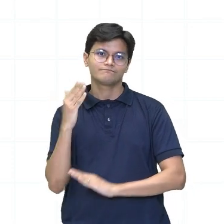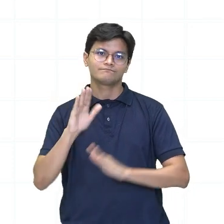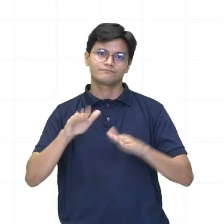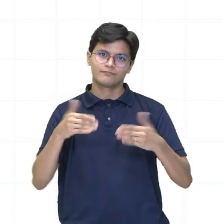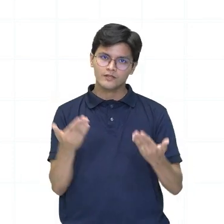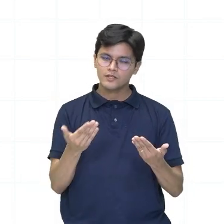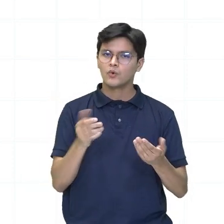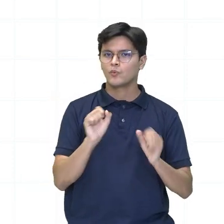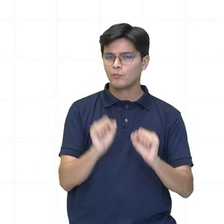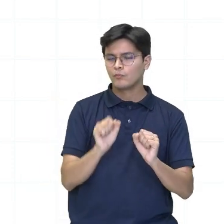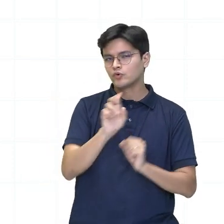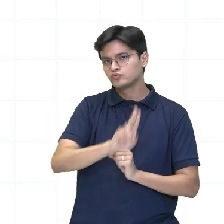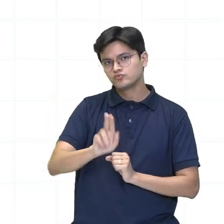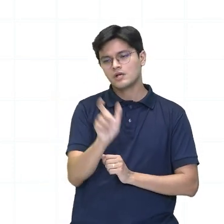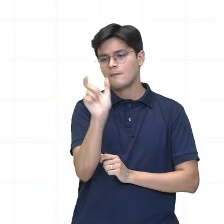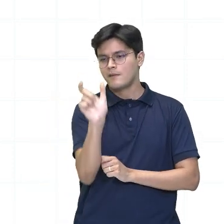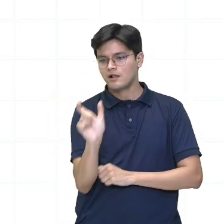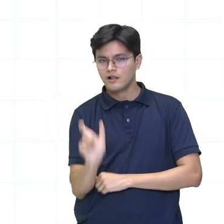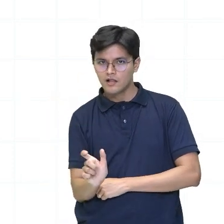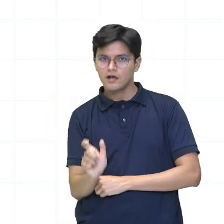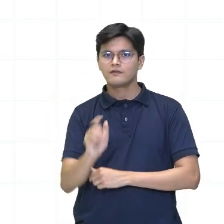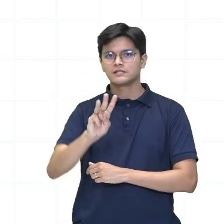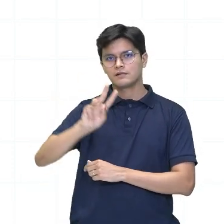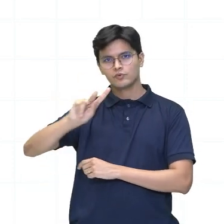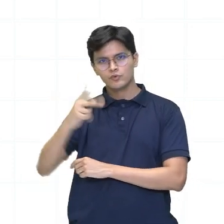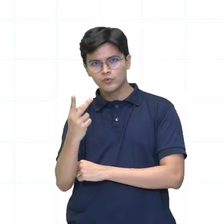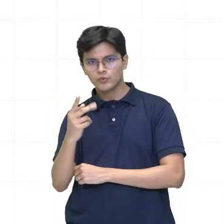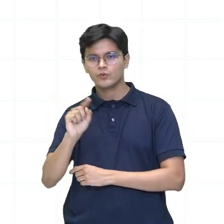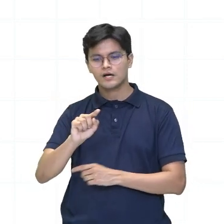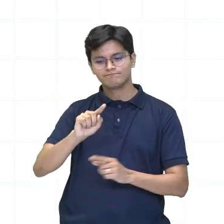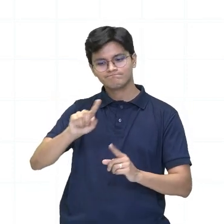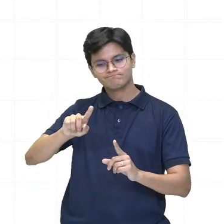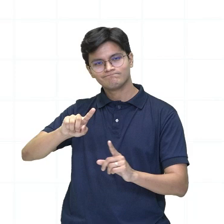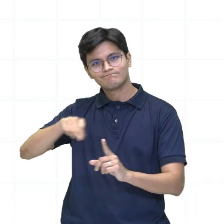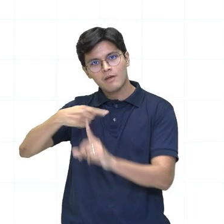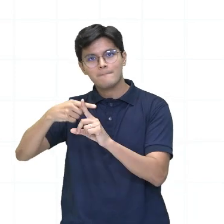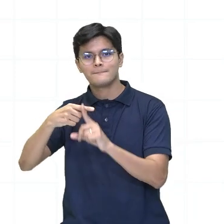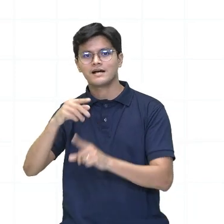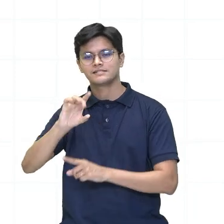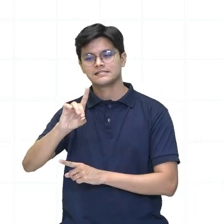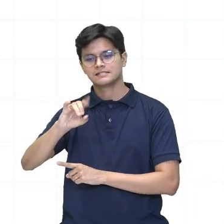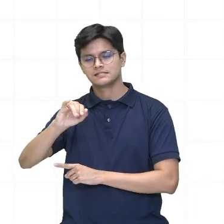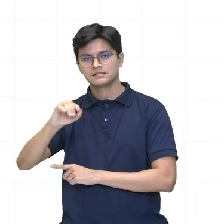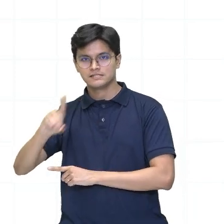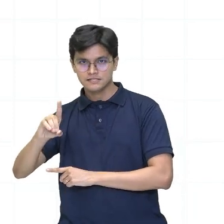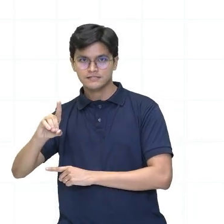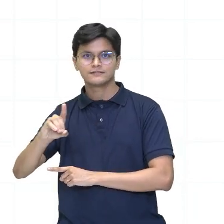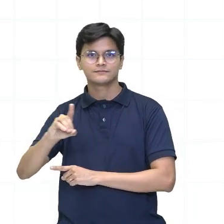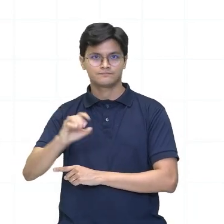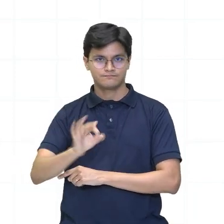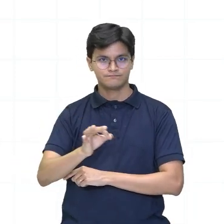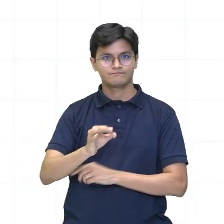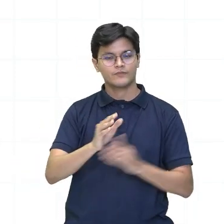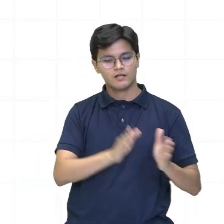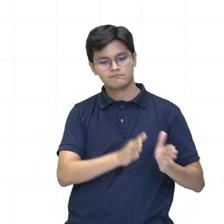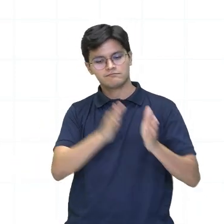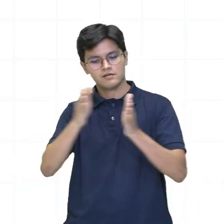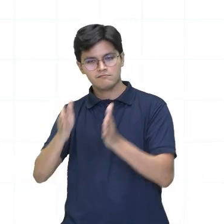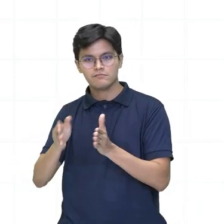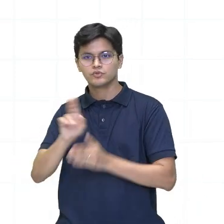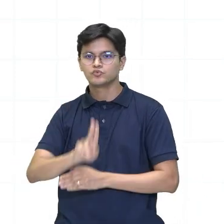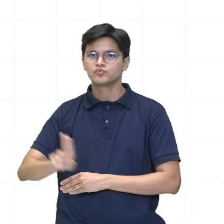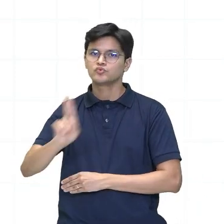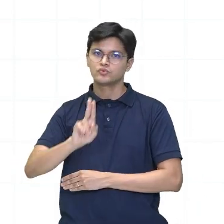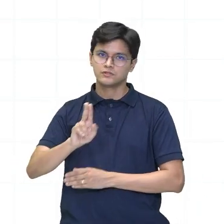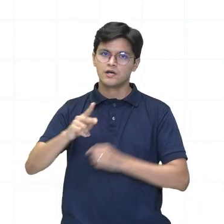when did, where did, ok? Na sequência, nós vamos utilizar os pronomes